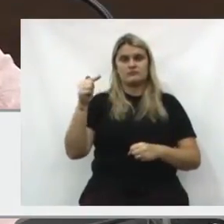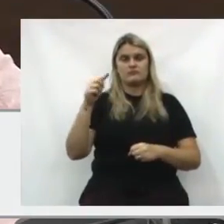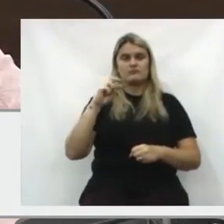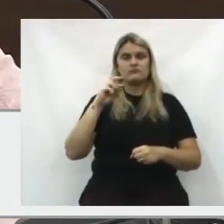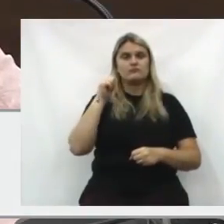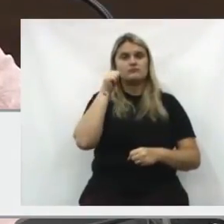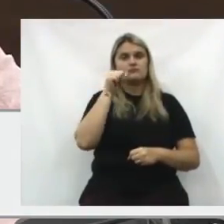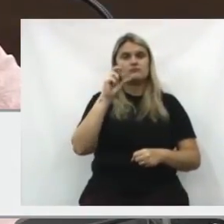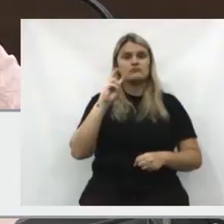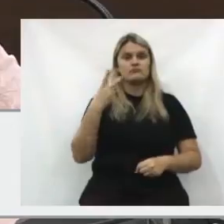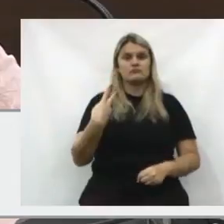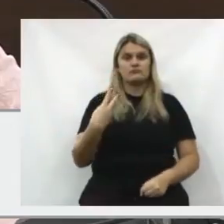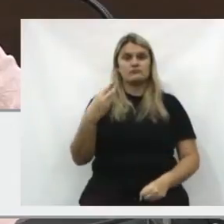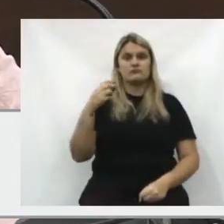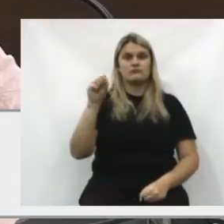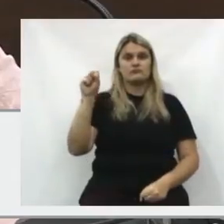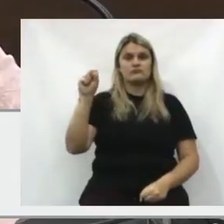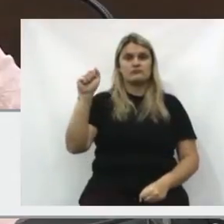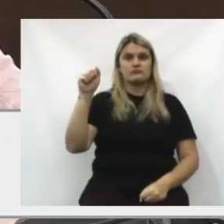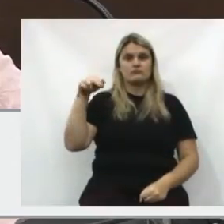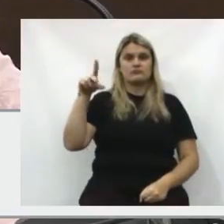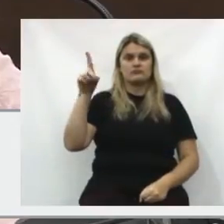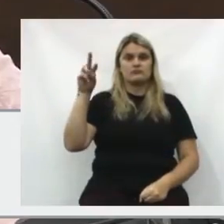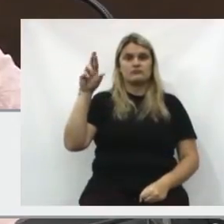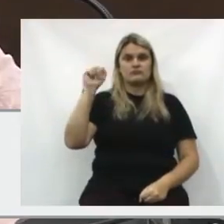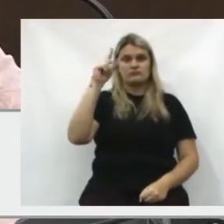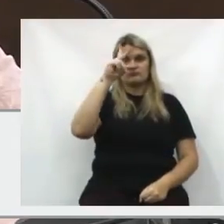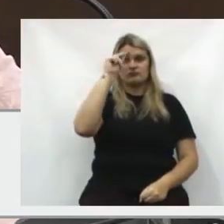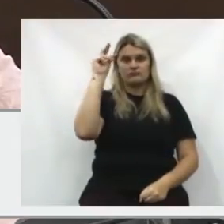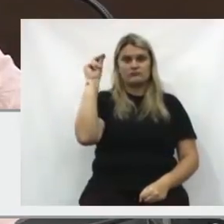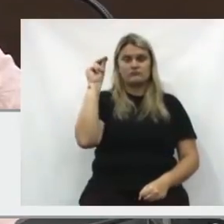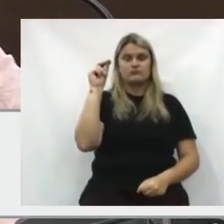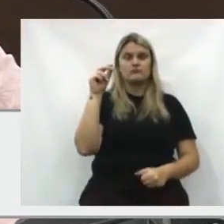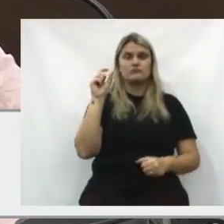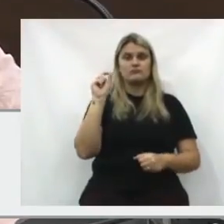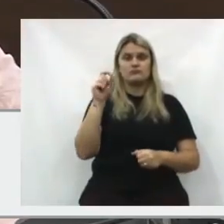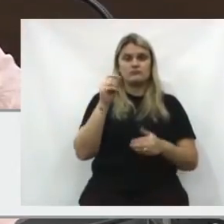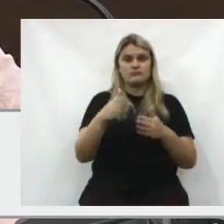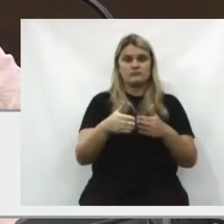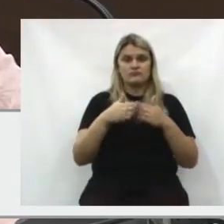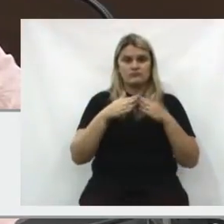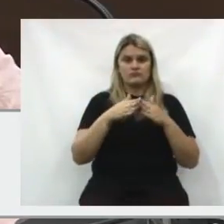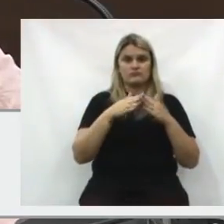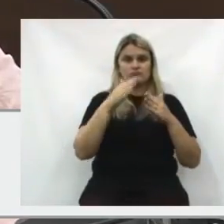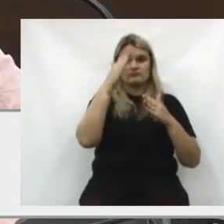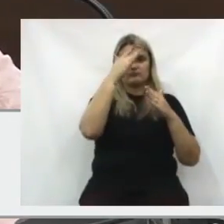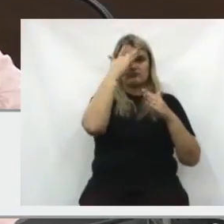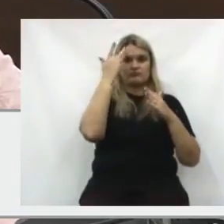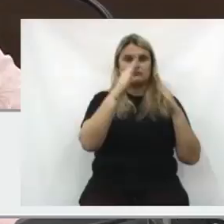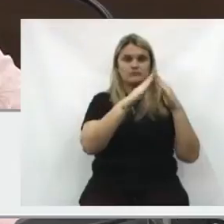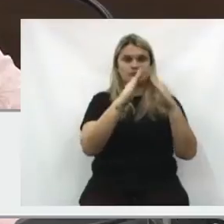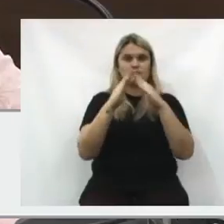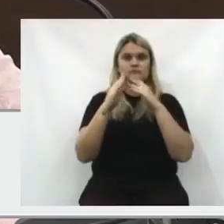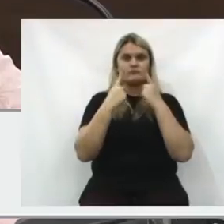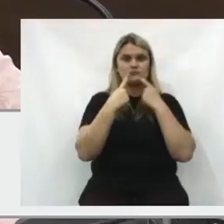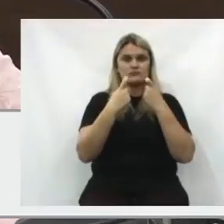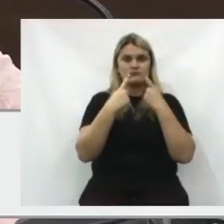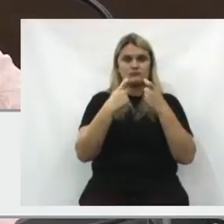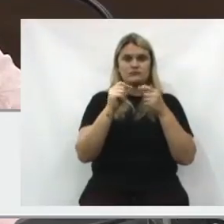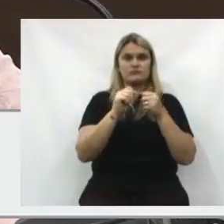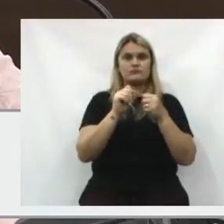43/2017, da vereadora Sandra Aparecida Quis Pinheiro, ao senhor prefeito, para que, atendendo à solicitação de